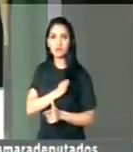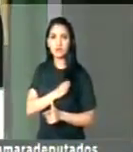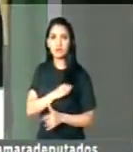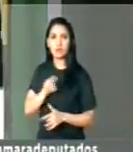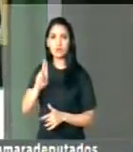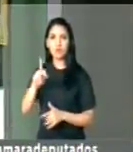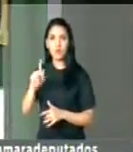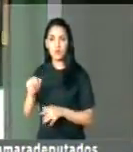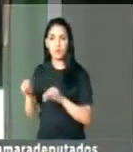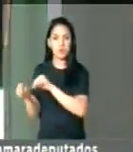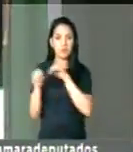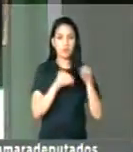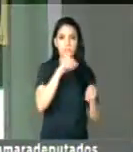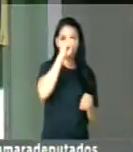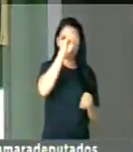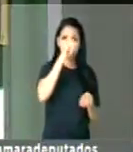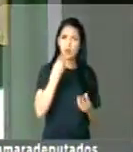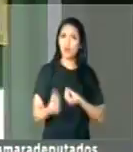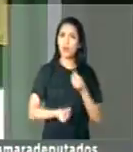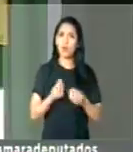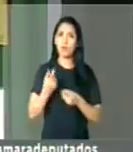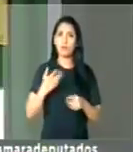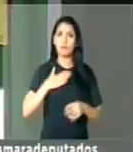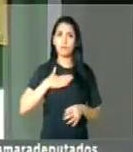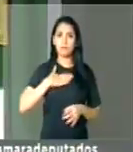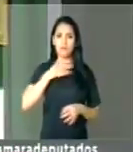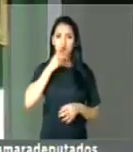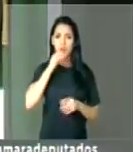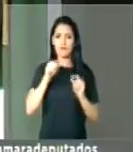Então, naquele momento, nós,